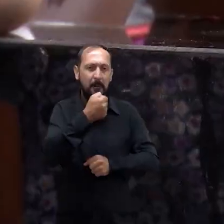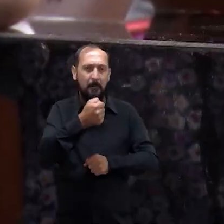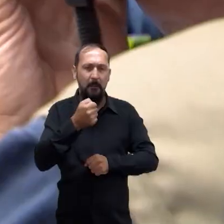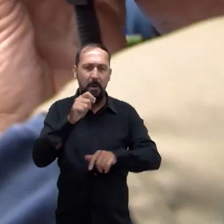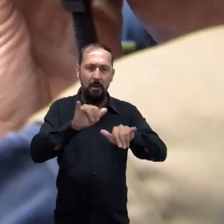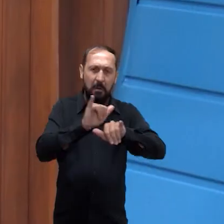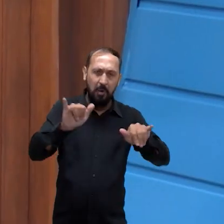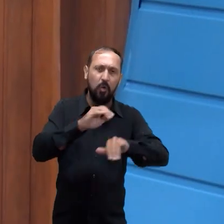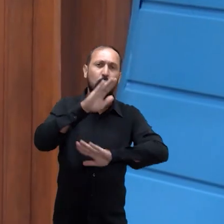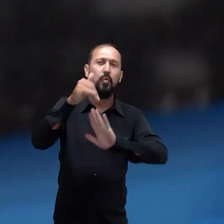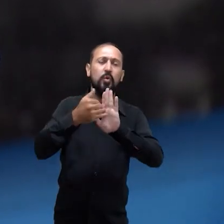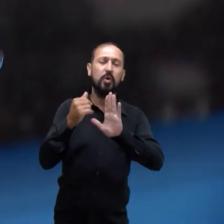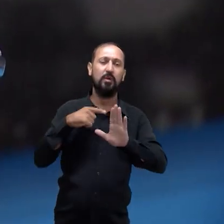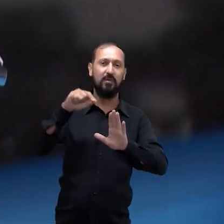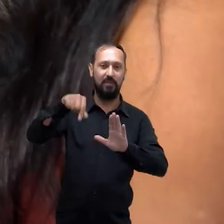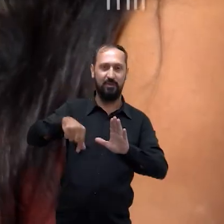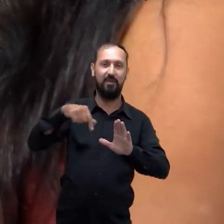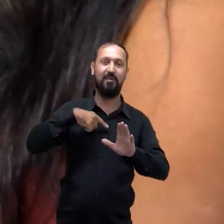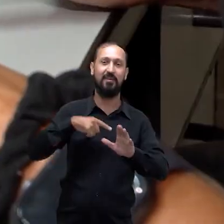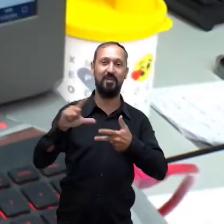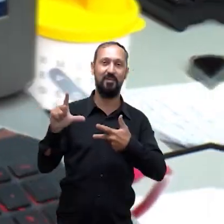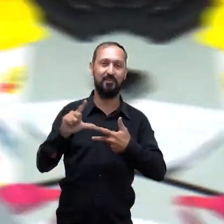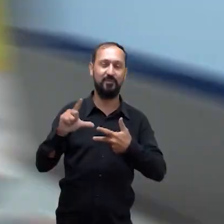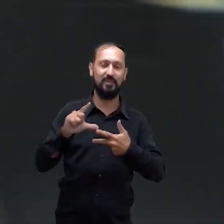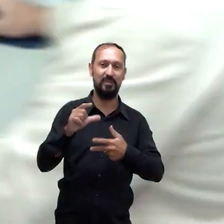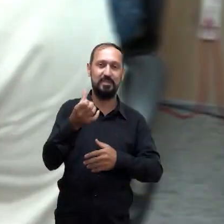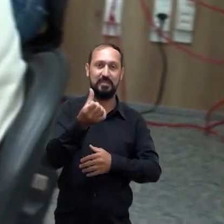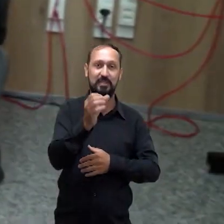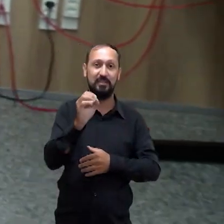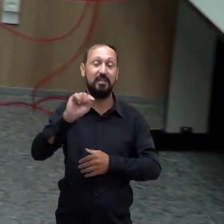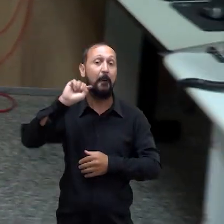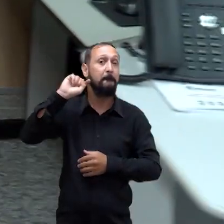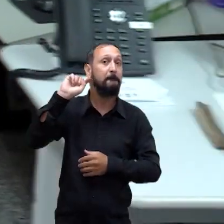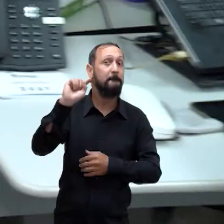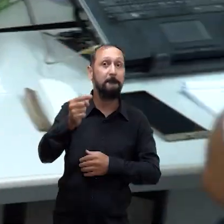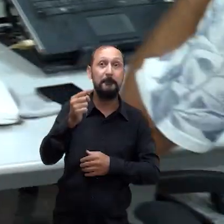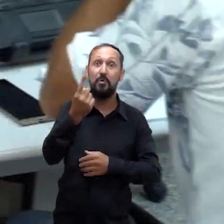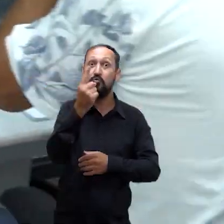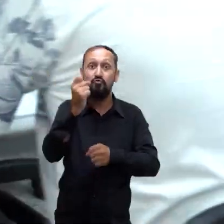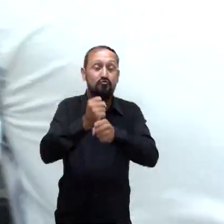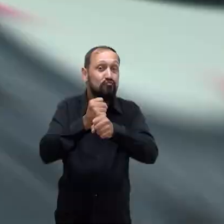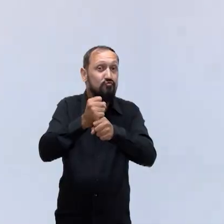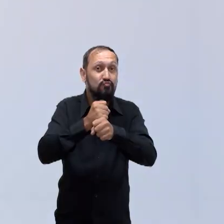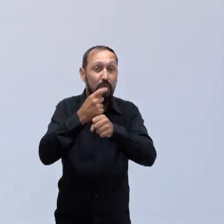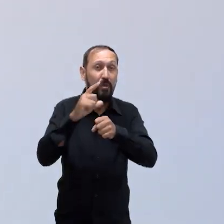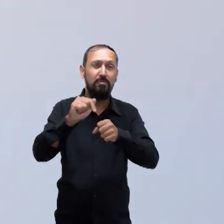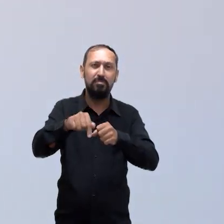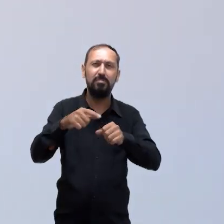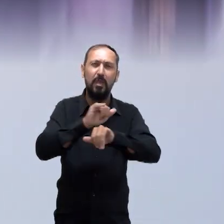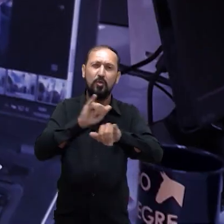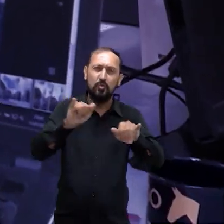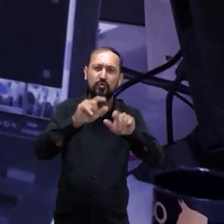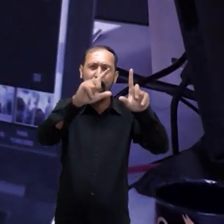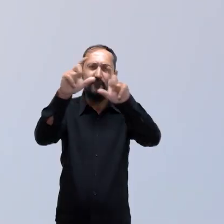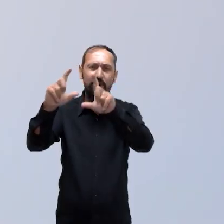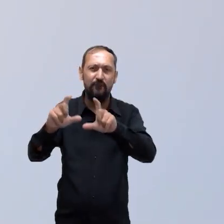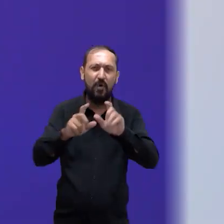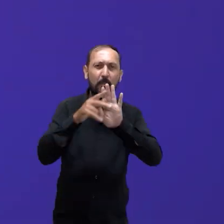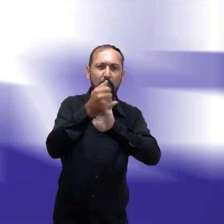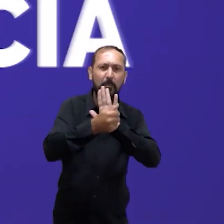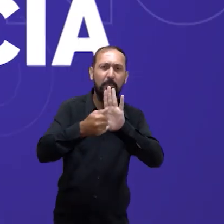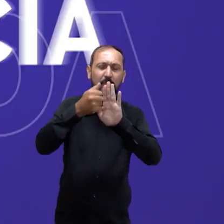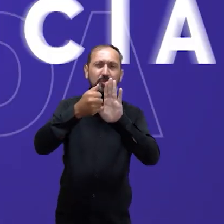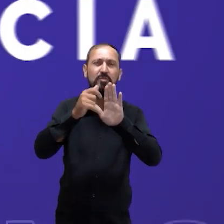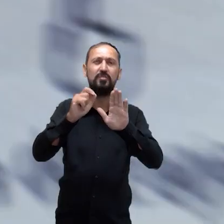que acontece no Legislativo. Com mais de 600 mil visualizações por ano, o site reúne notícias,